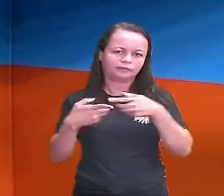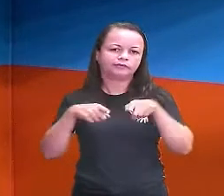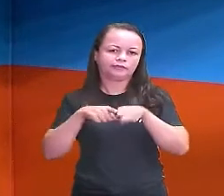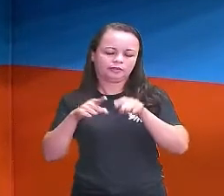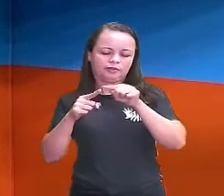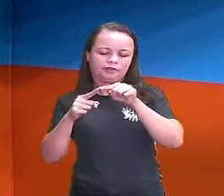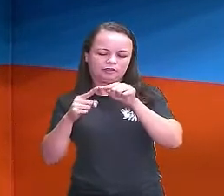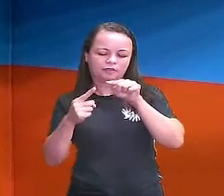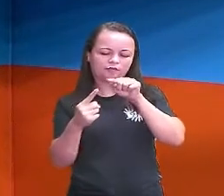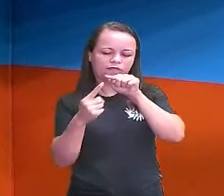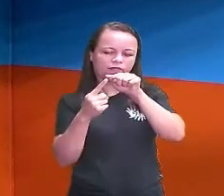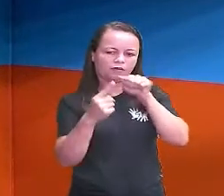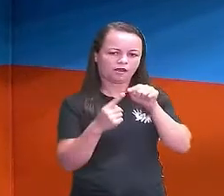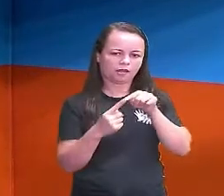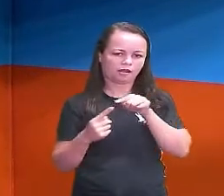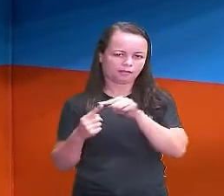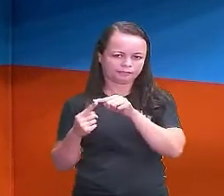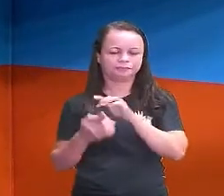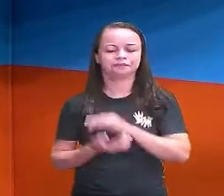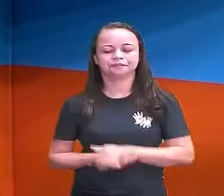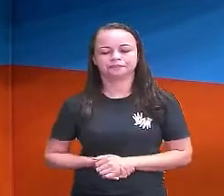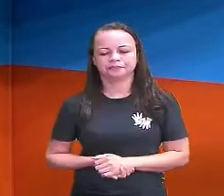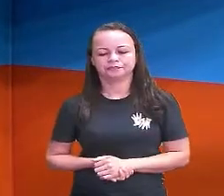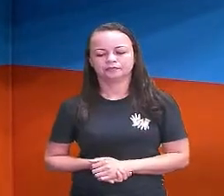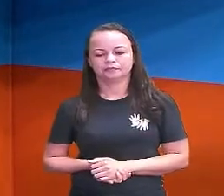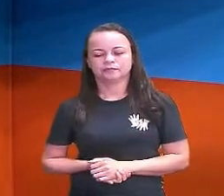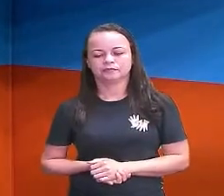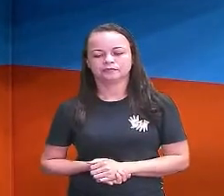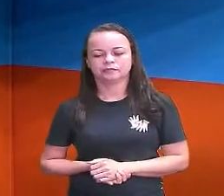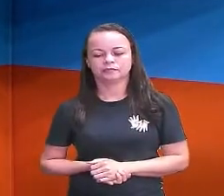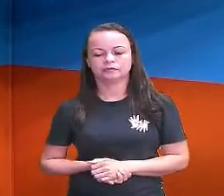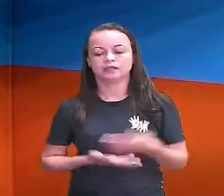certo? Vamos continuar.